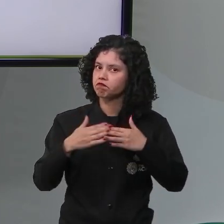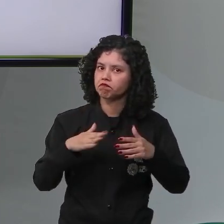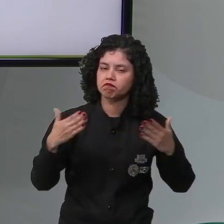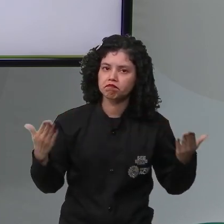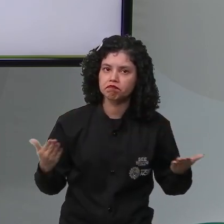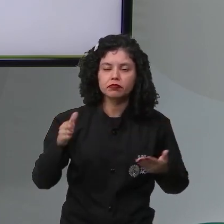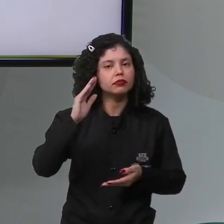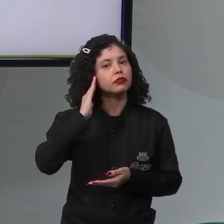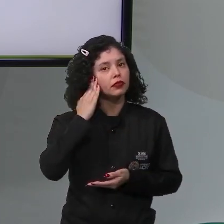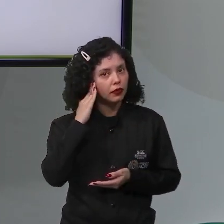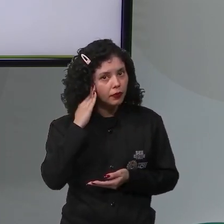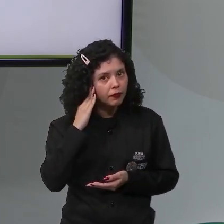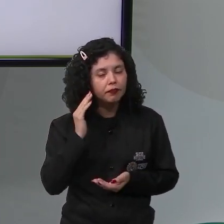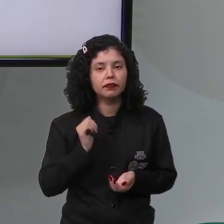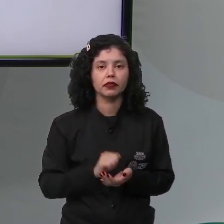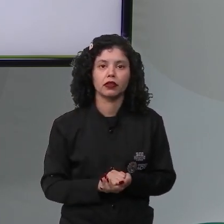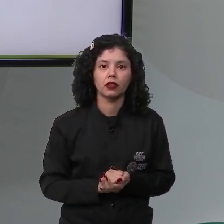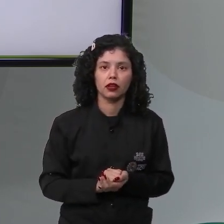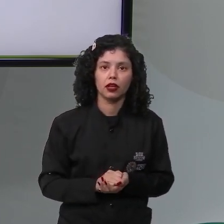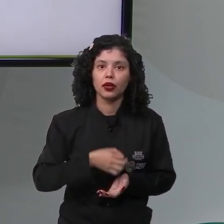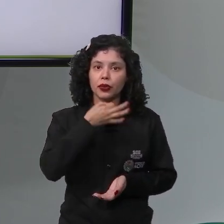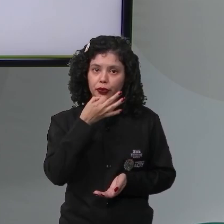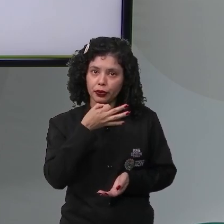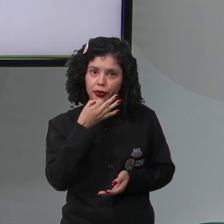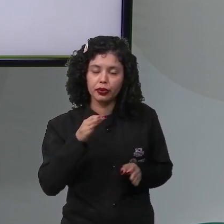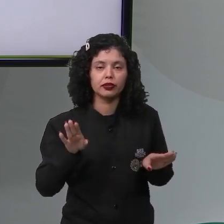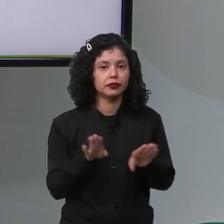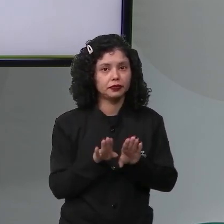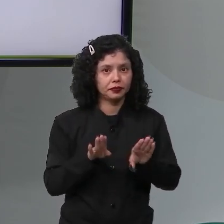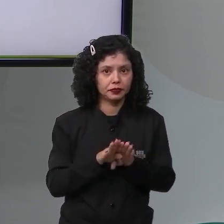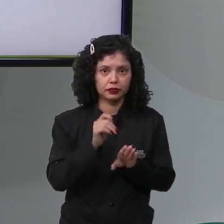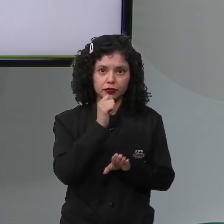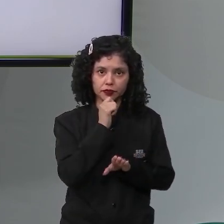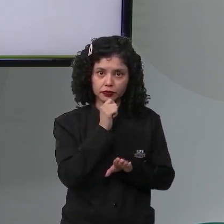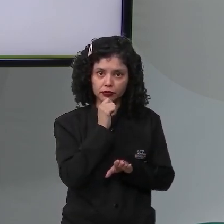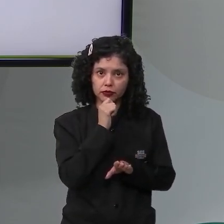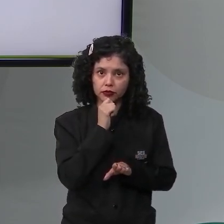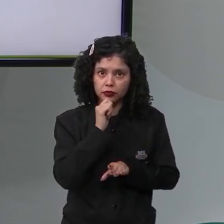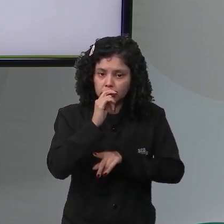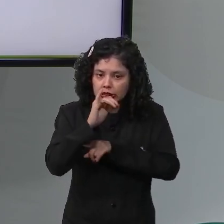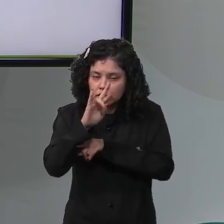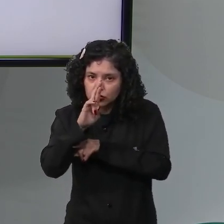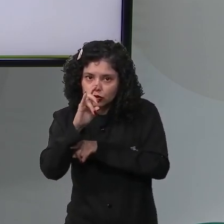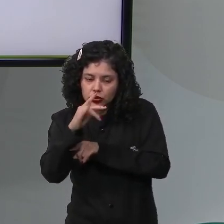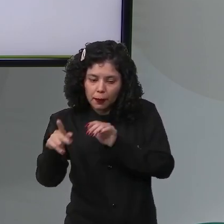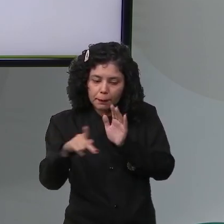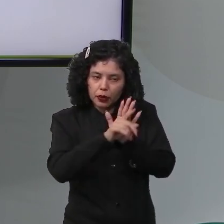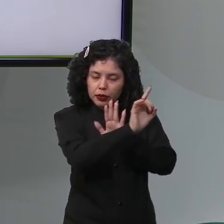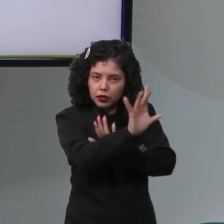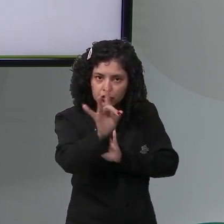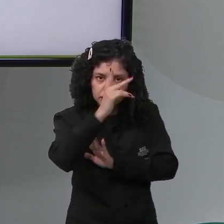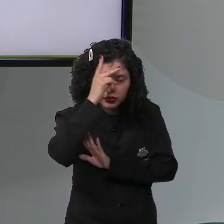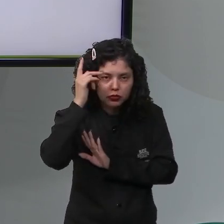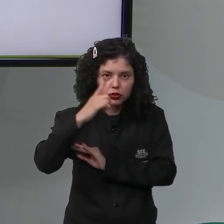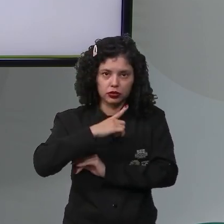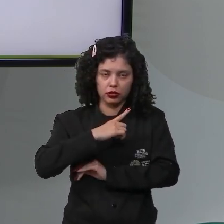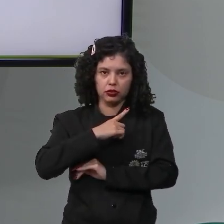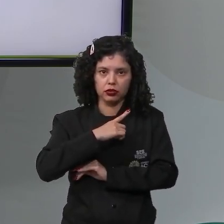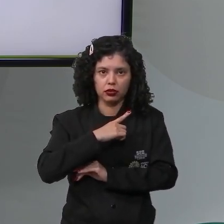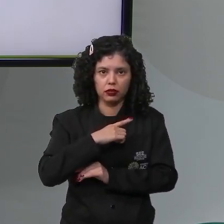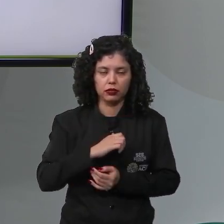da compreensão, independente da opinião, independente da ideologia pessoal que cada pessoa